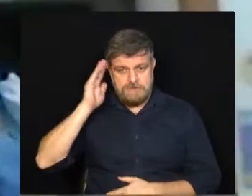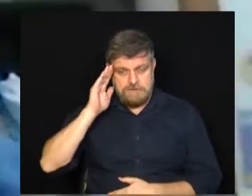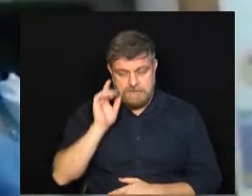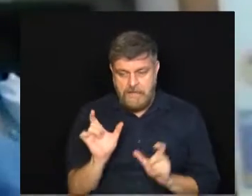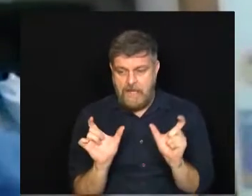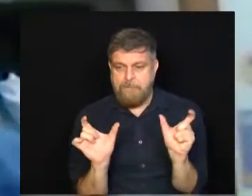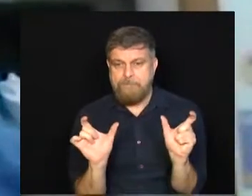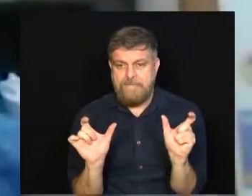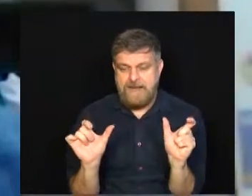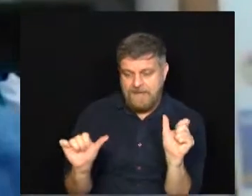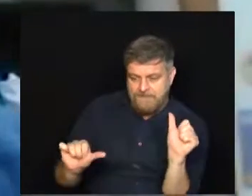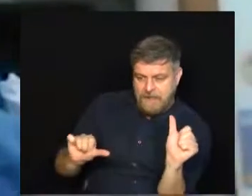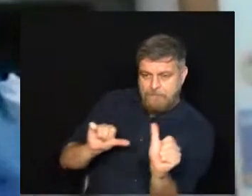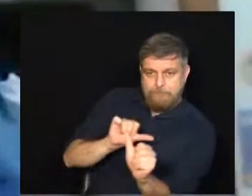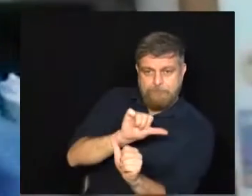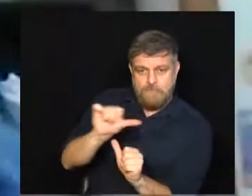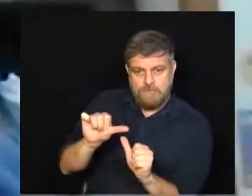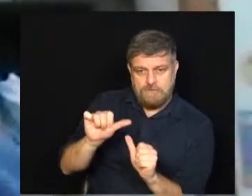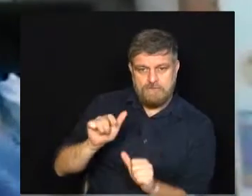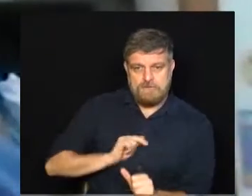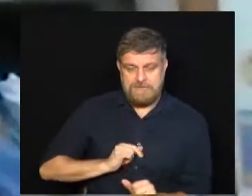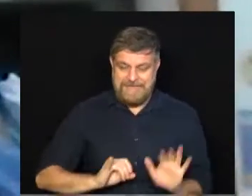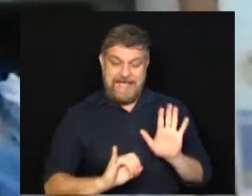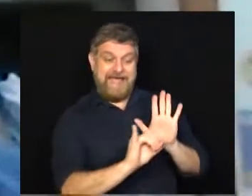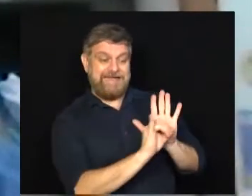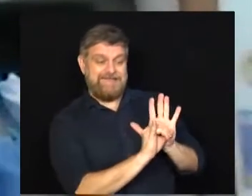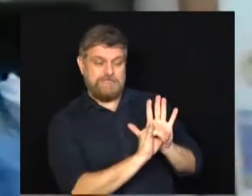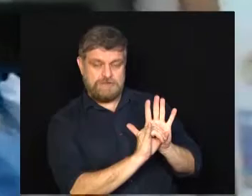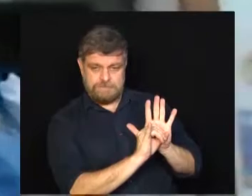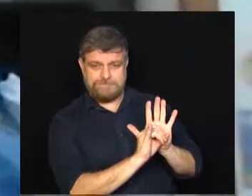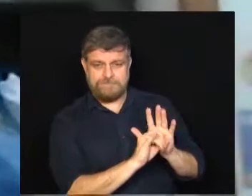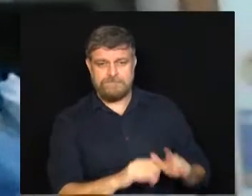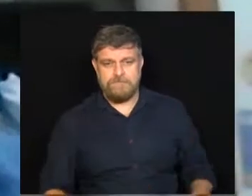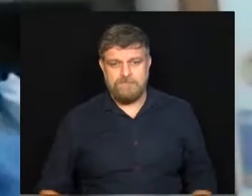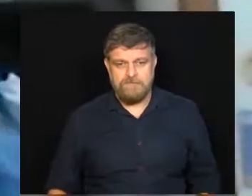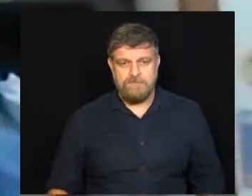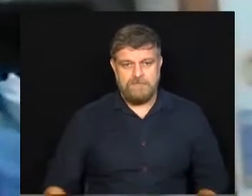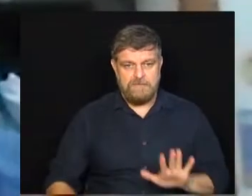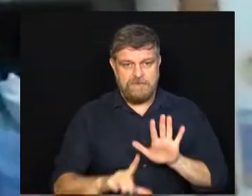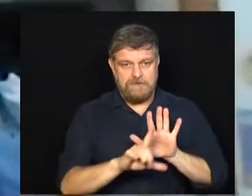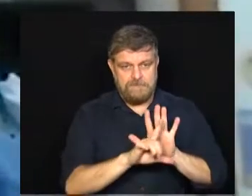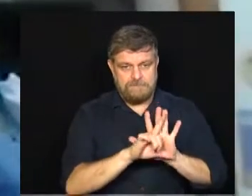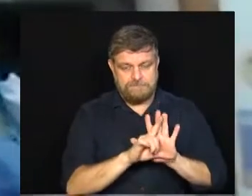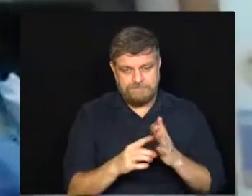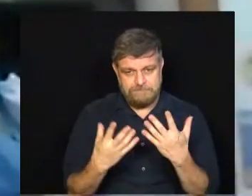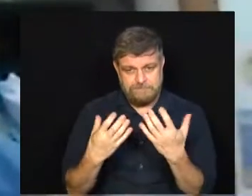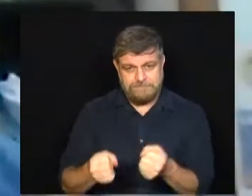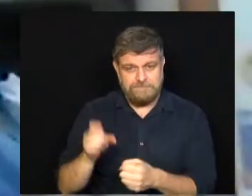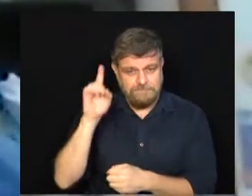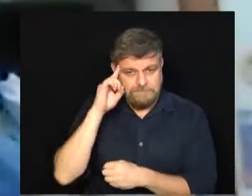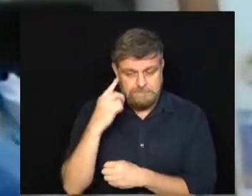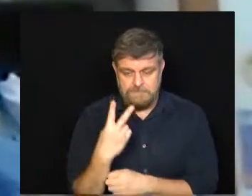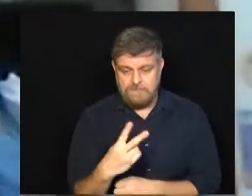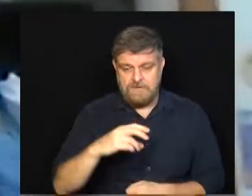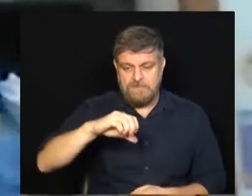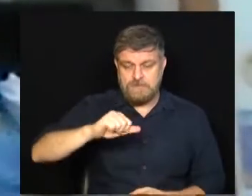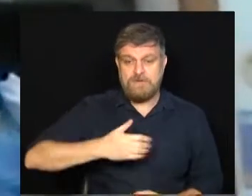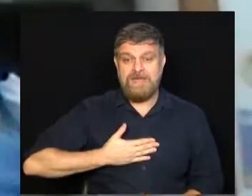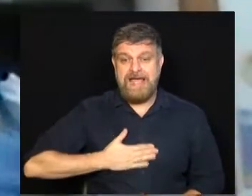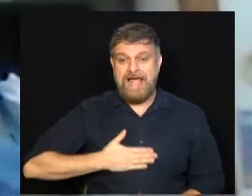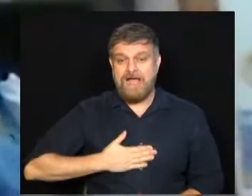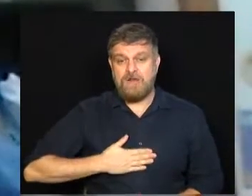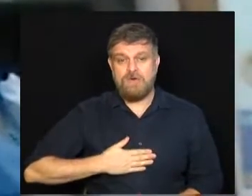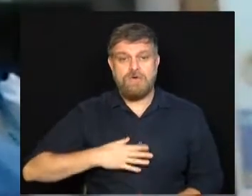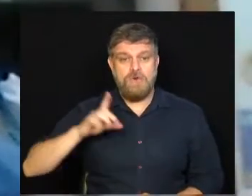do processo, do reconhecimento da identidade de movimento. A lei reconhecendo o dia 29 de agosto como Dia Municipal